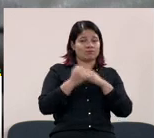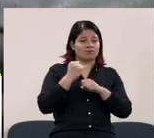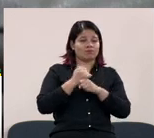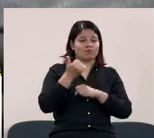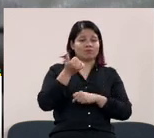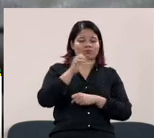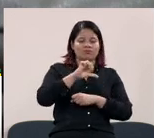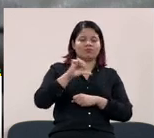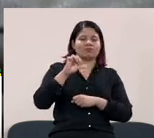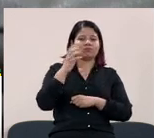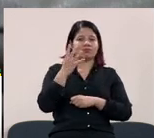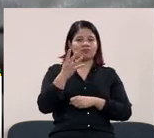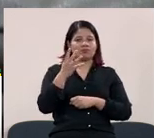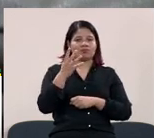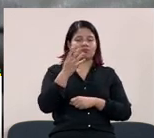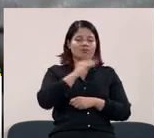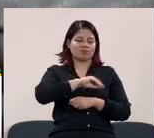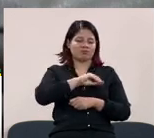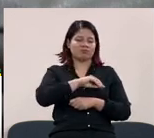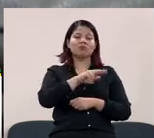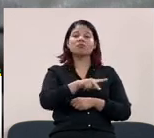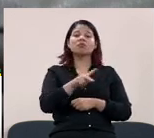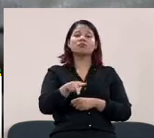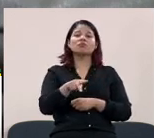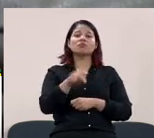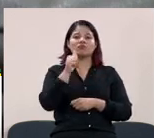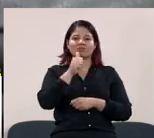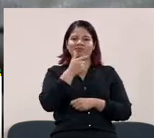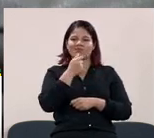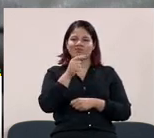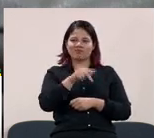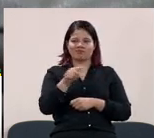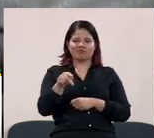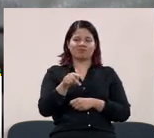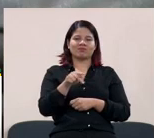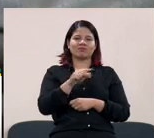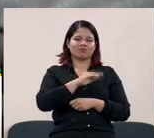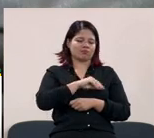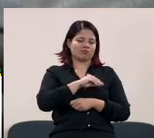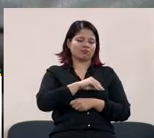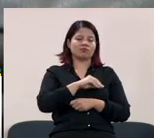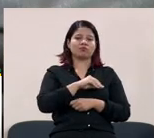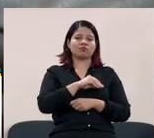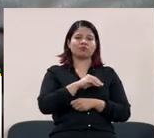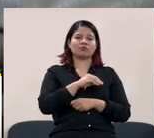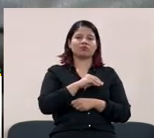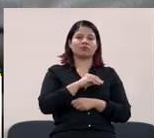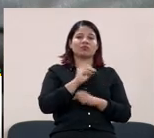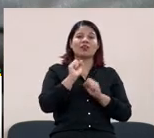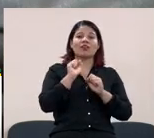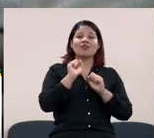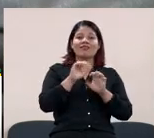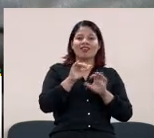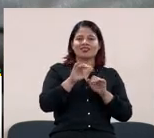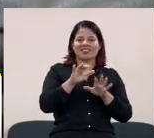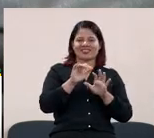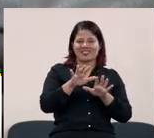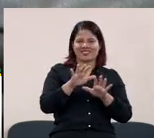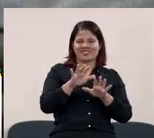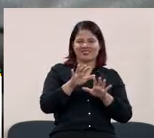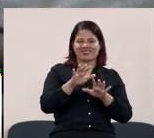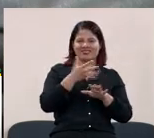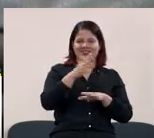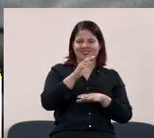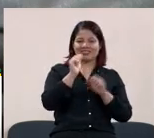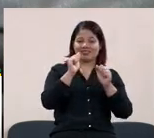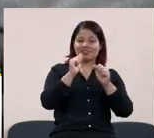1994, o salário do professor ou da professora era 10 salários mínimos.